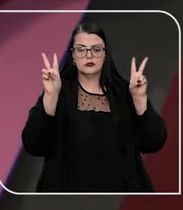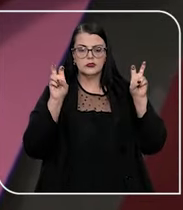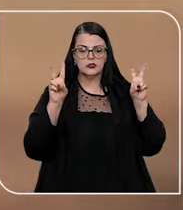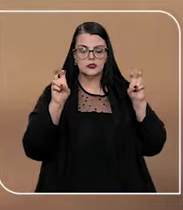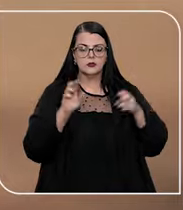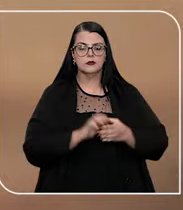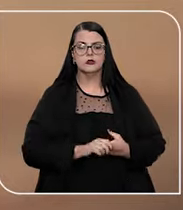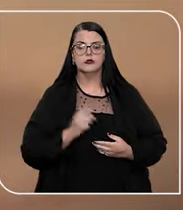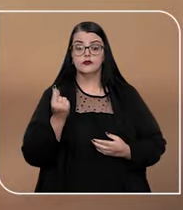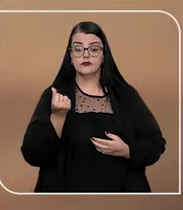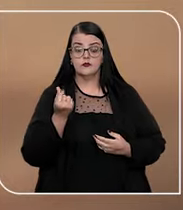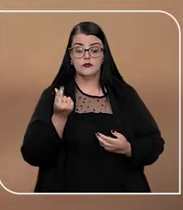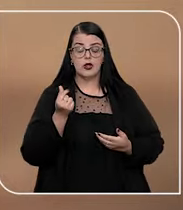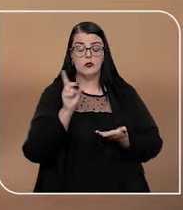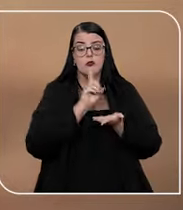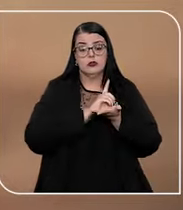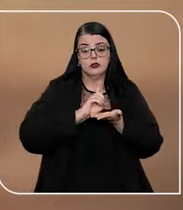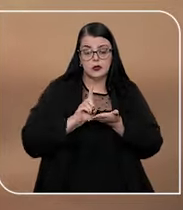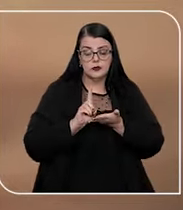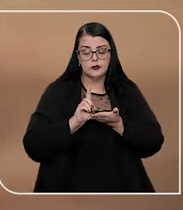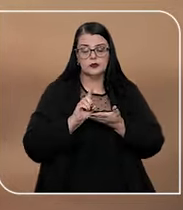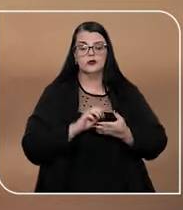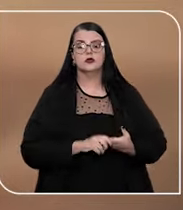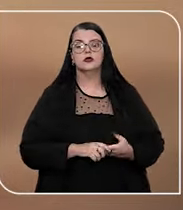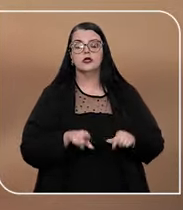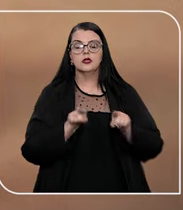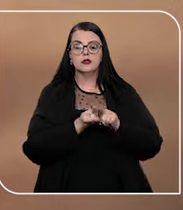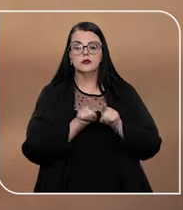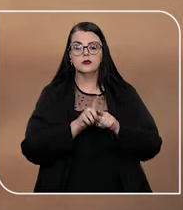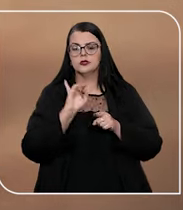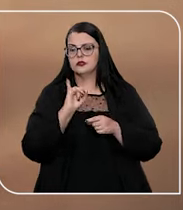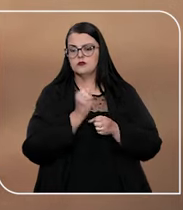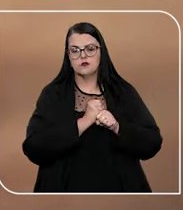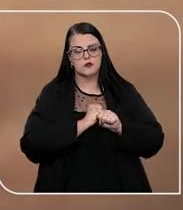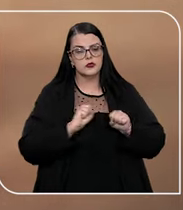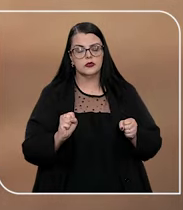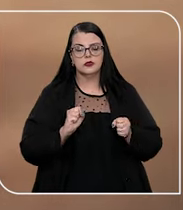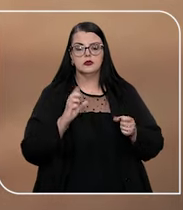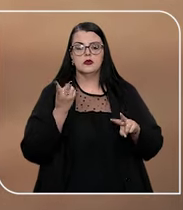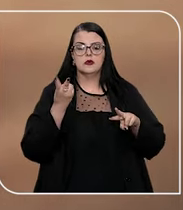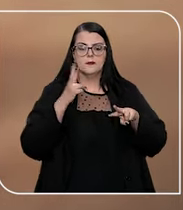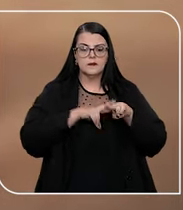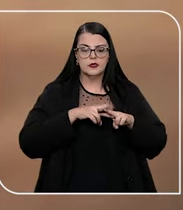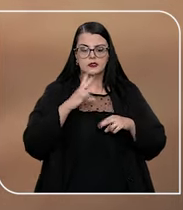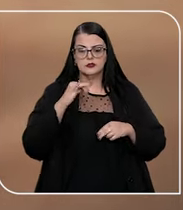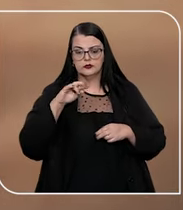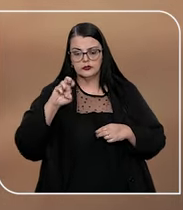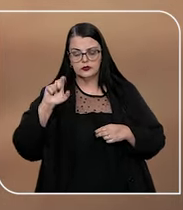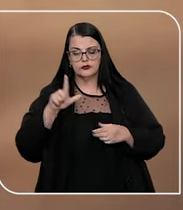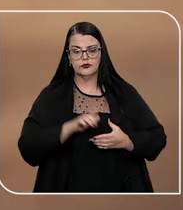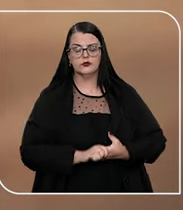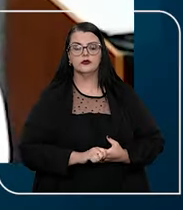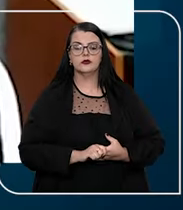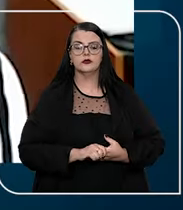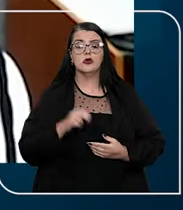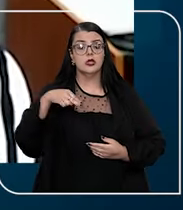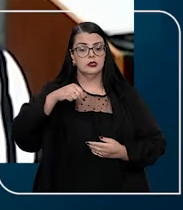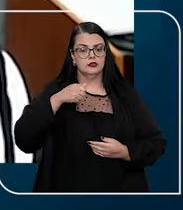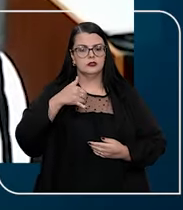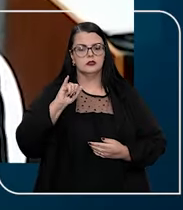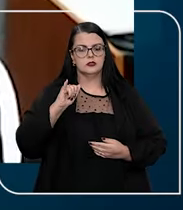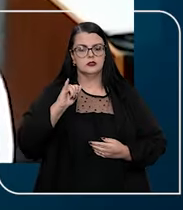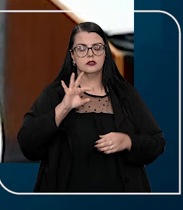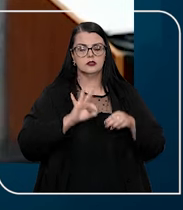mérito tanto em relação ao valor do débito alimentar quanto no tocante à impossibilidade de prisão Civil do devedor nanc